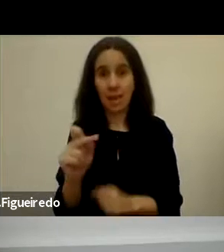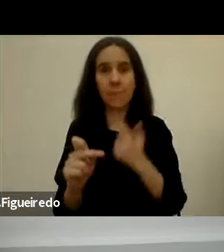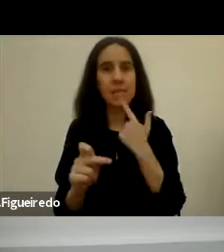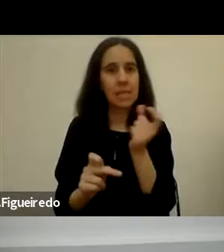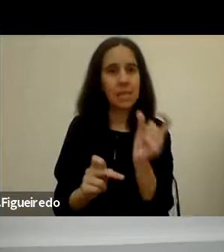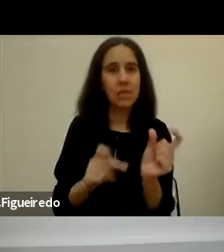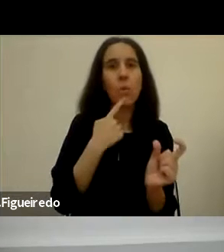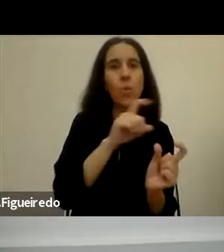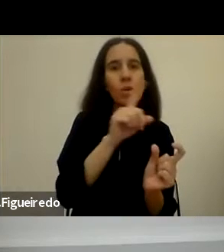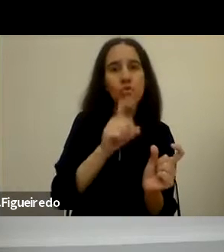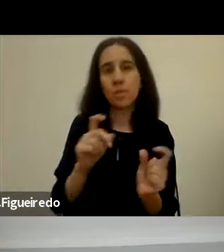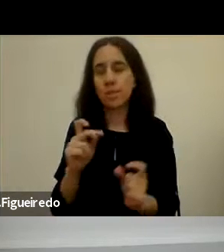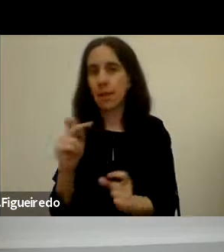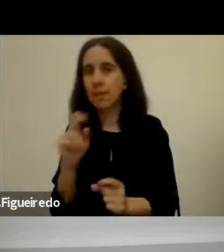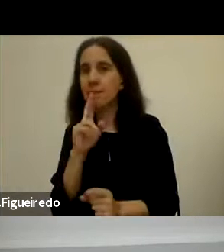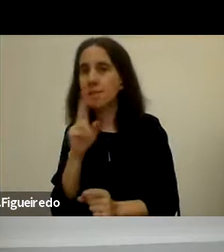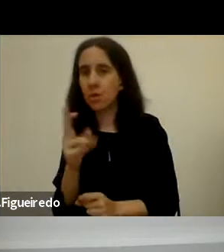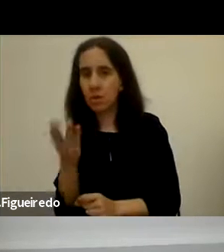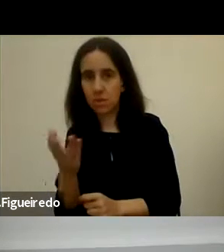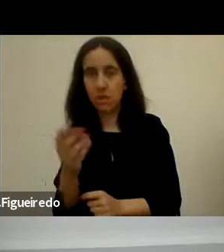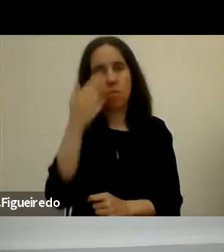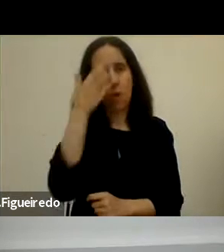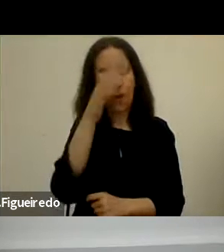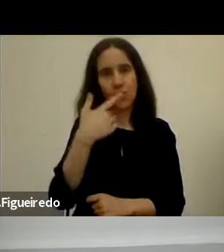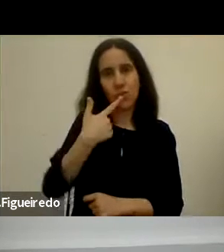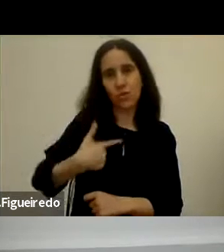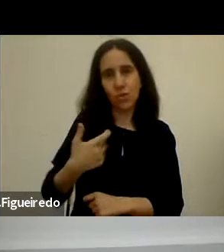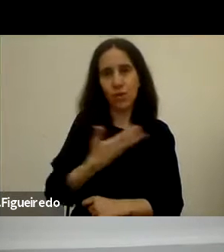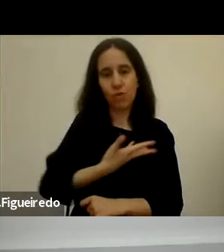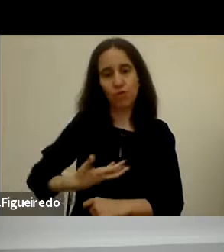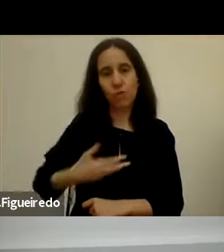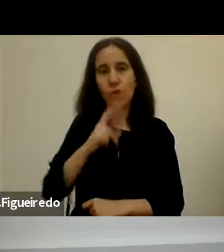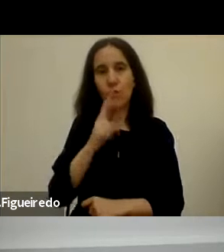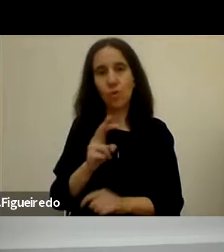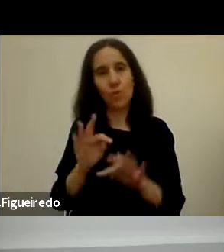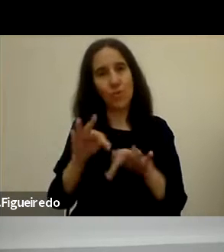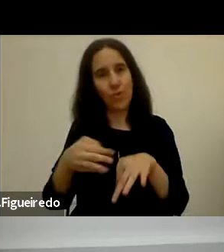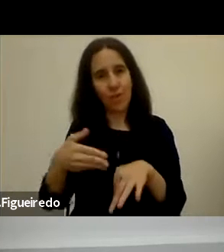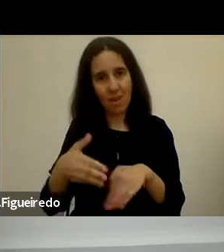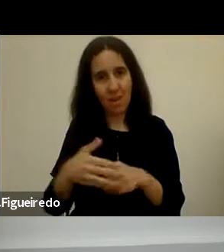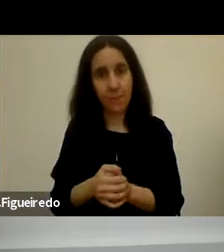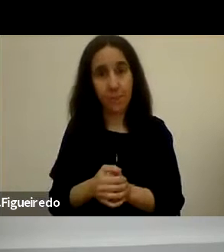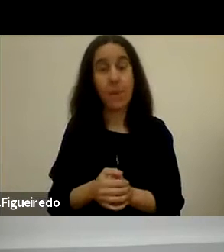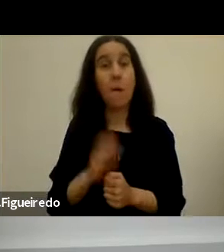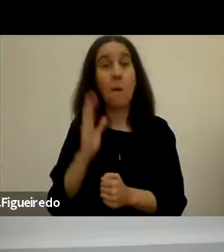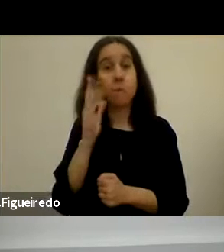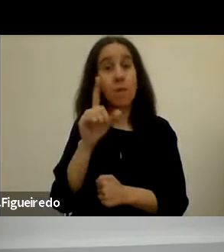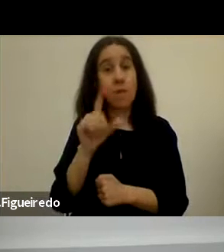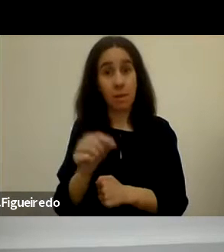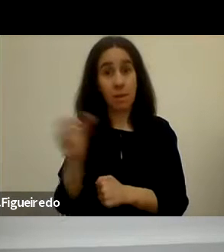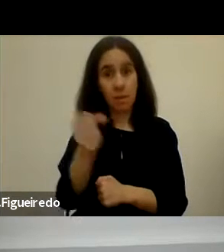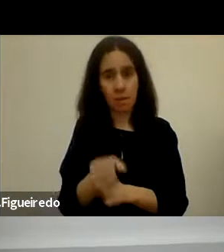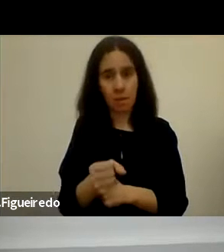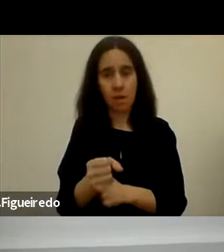and Answers, e colocarem as vossas questões que serão respondidas no final da sessão. Na sessão vai estar também connosco,